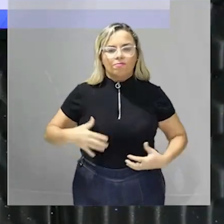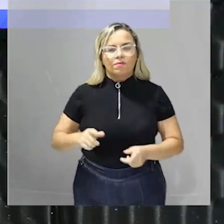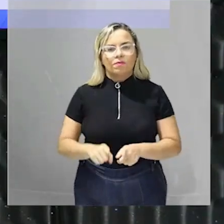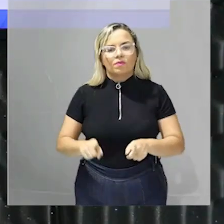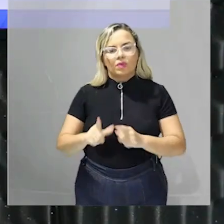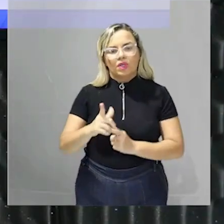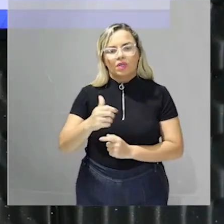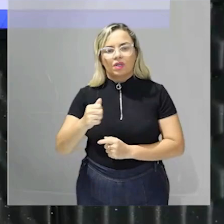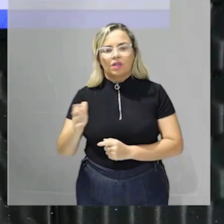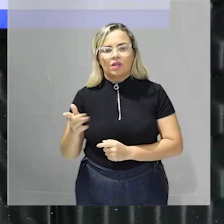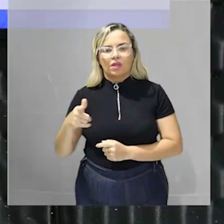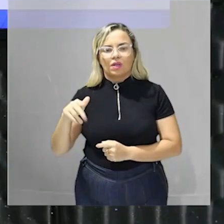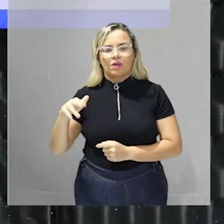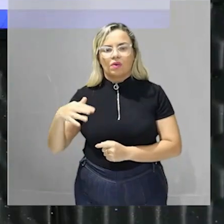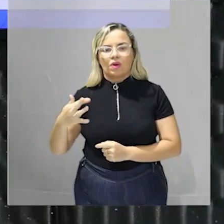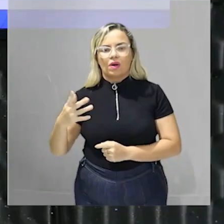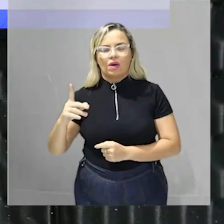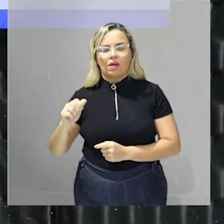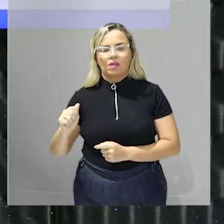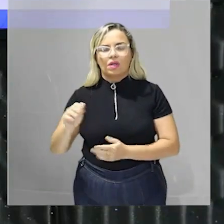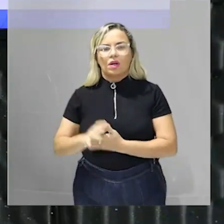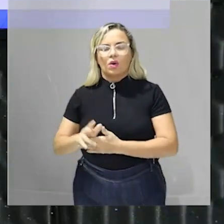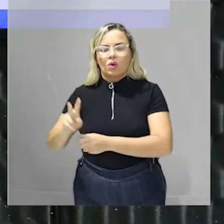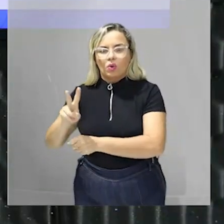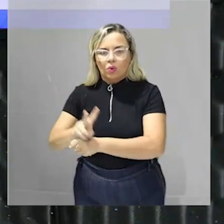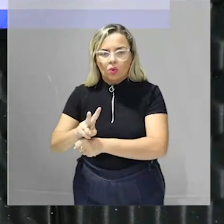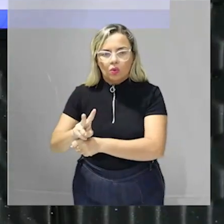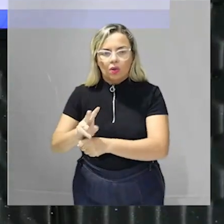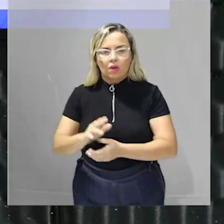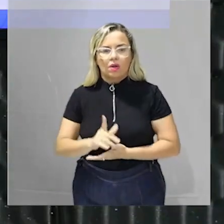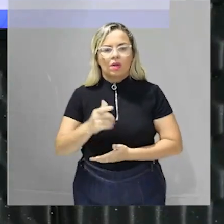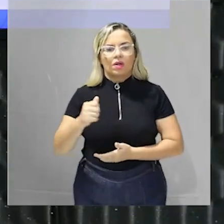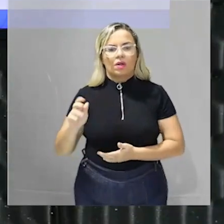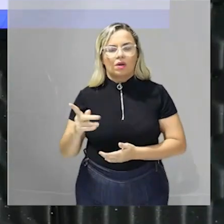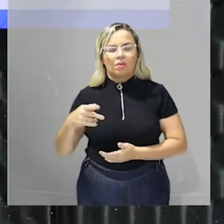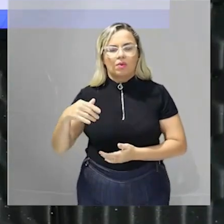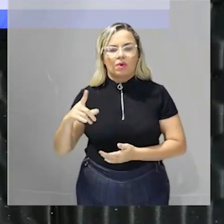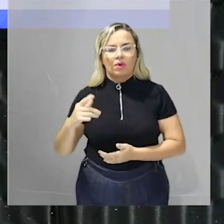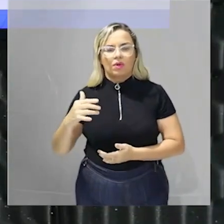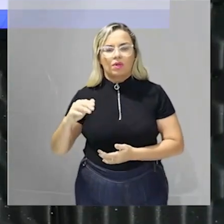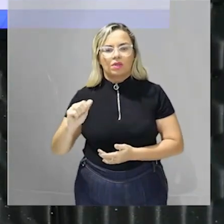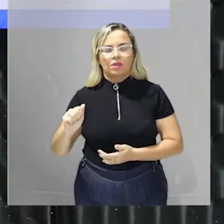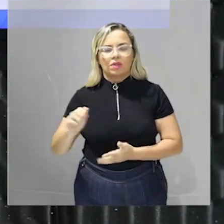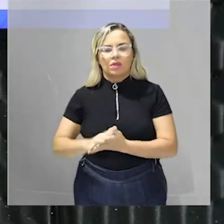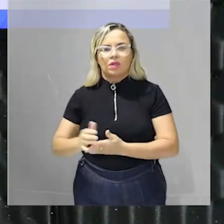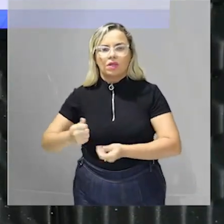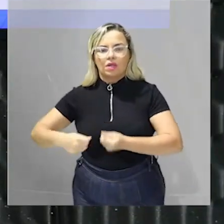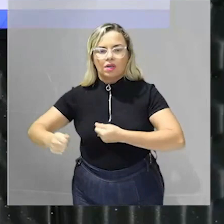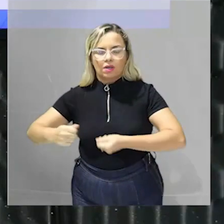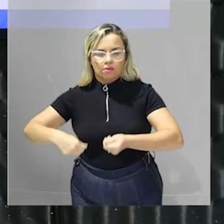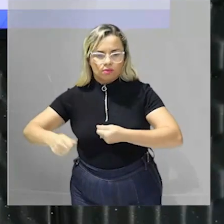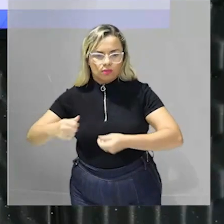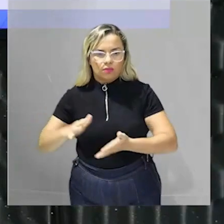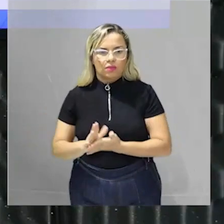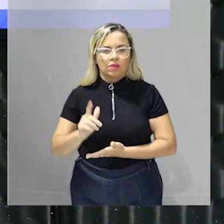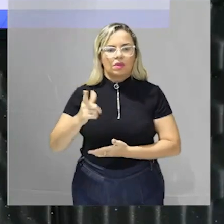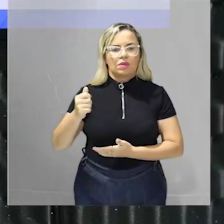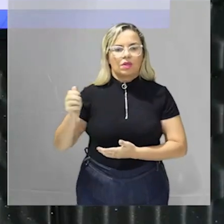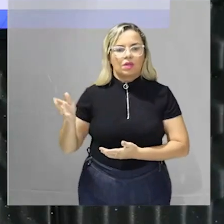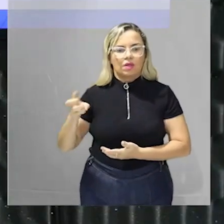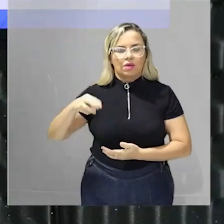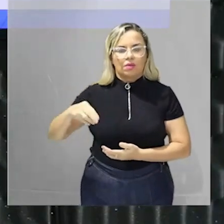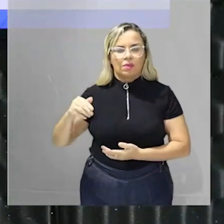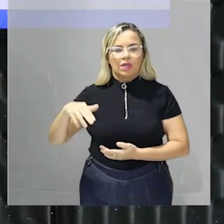guarda, tutela. La policia, administração. La